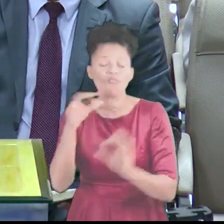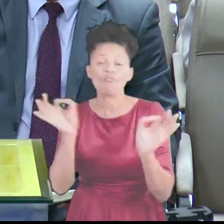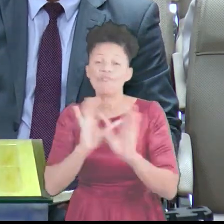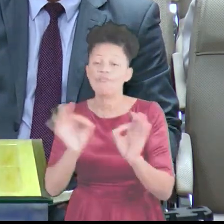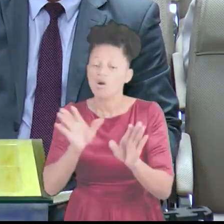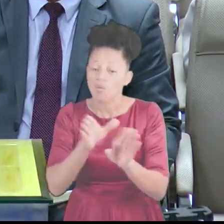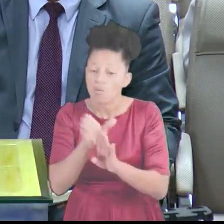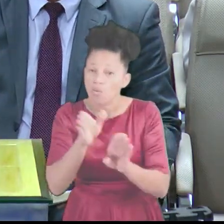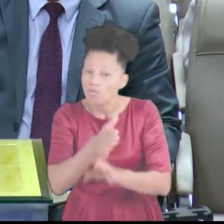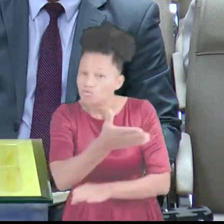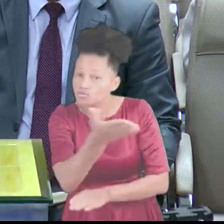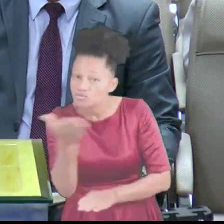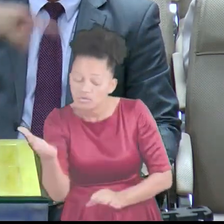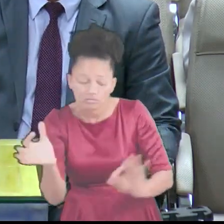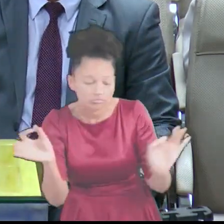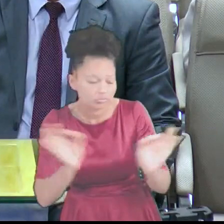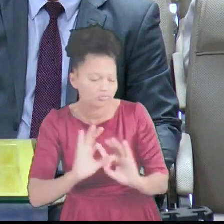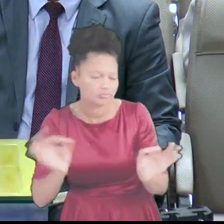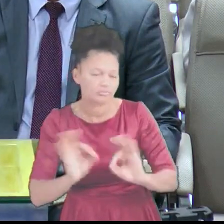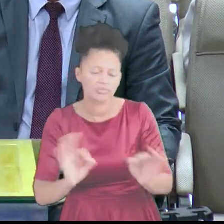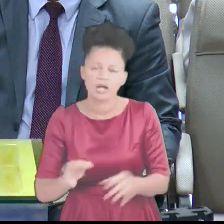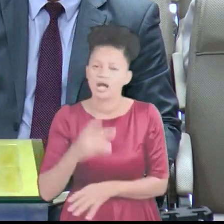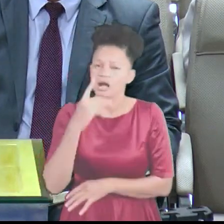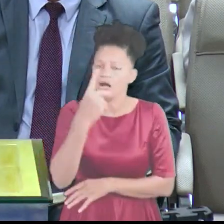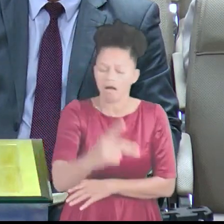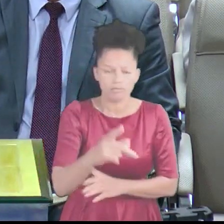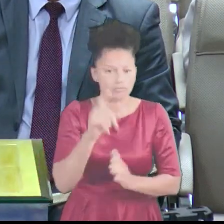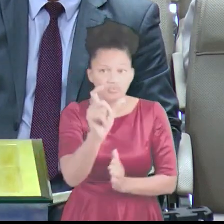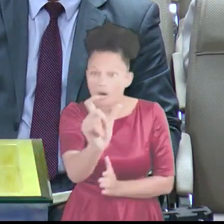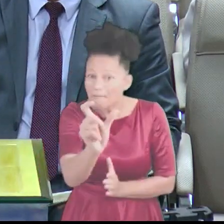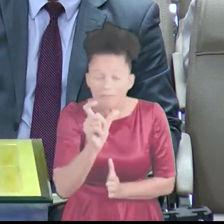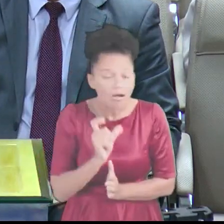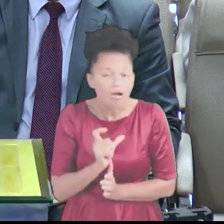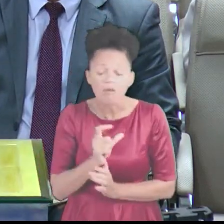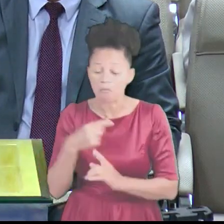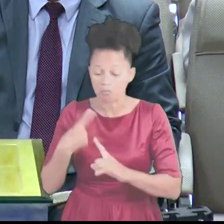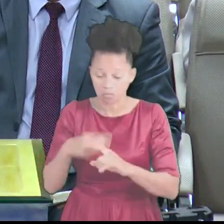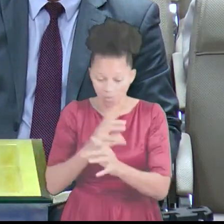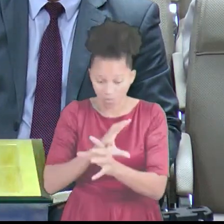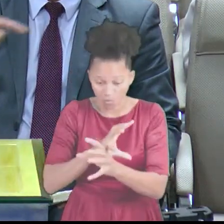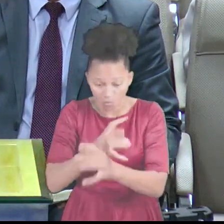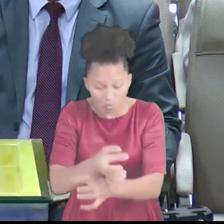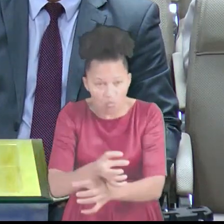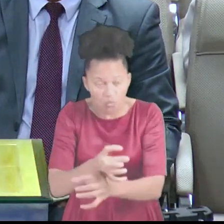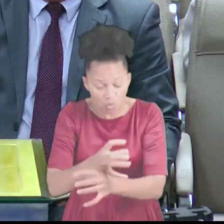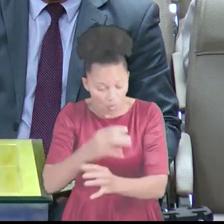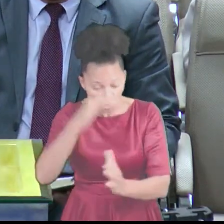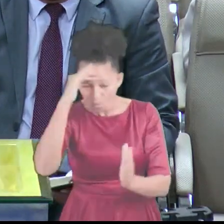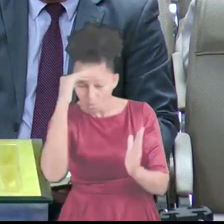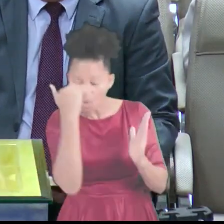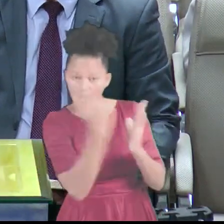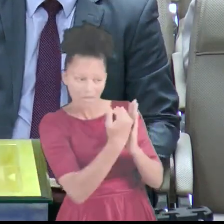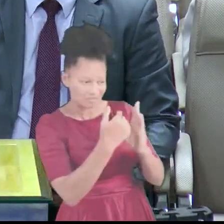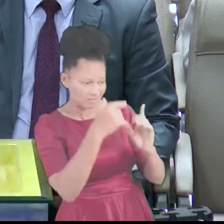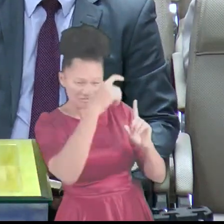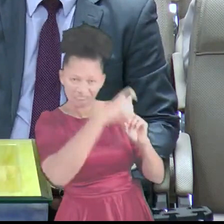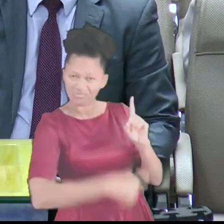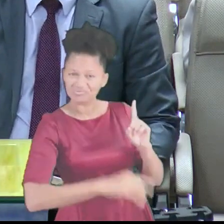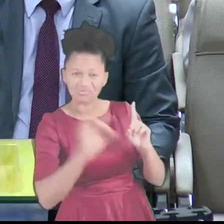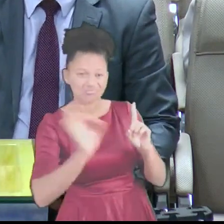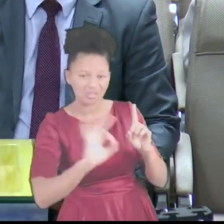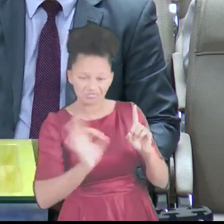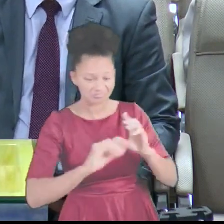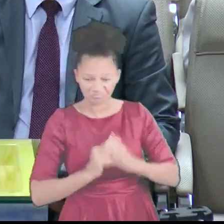seus conselhos, não é mais a sua palavra, porque osso seco não ouve você, não. Ossos